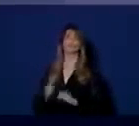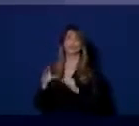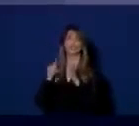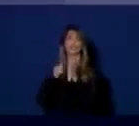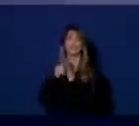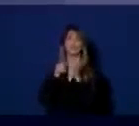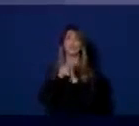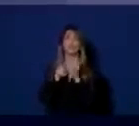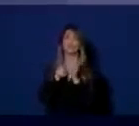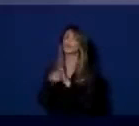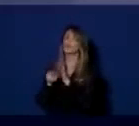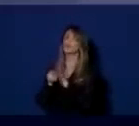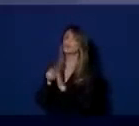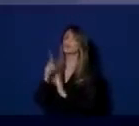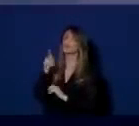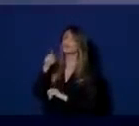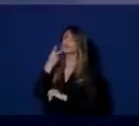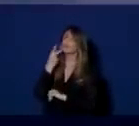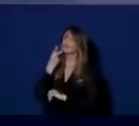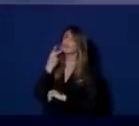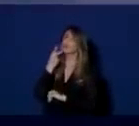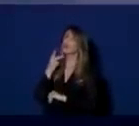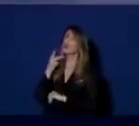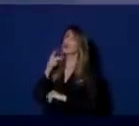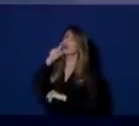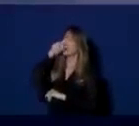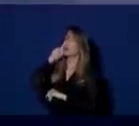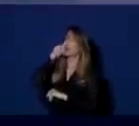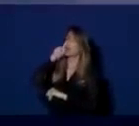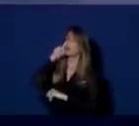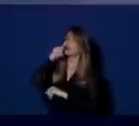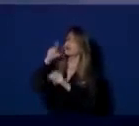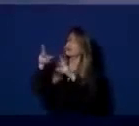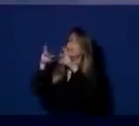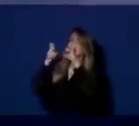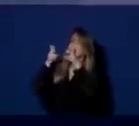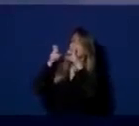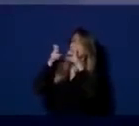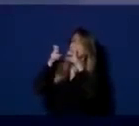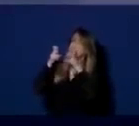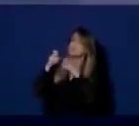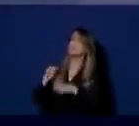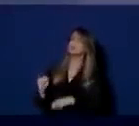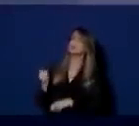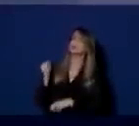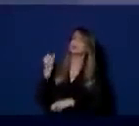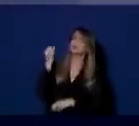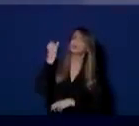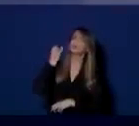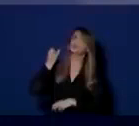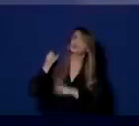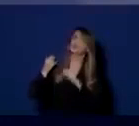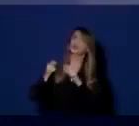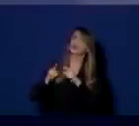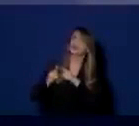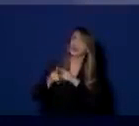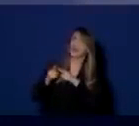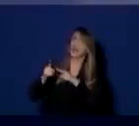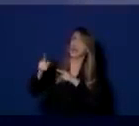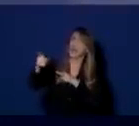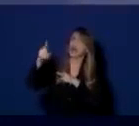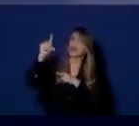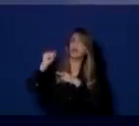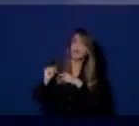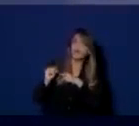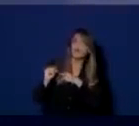bem objetiva no que você falou. Qual o risco que você vê desse juro longo estar muito baixo? E